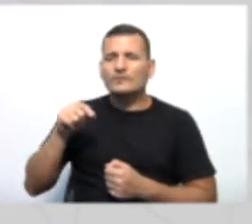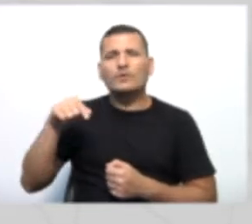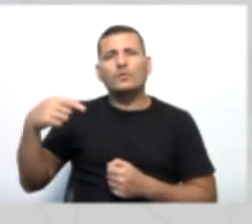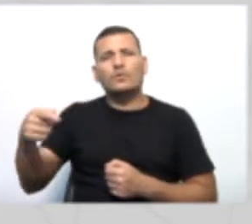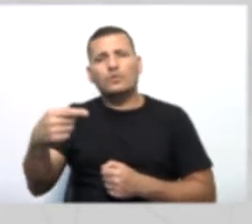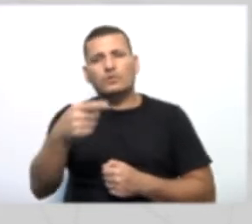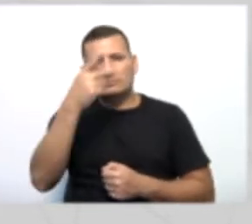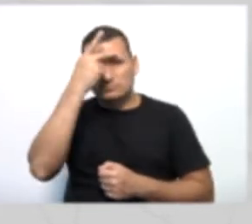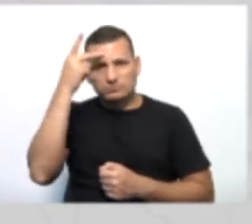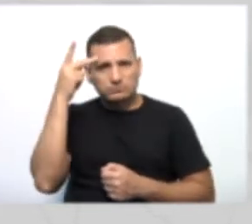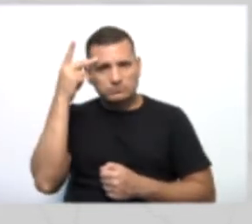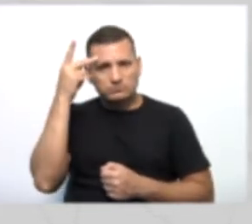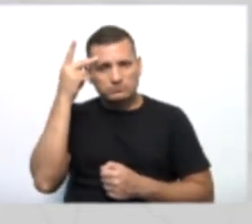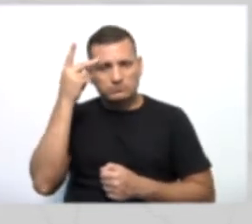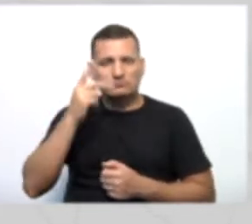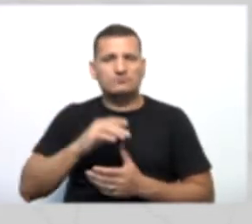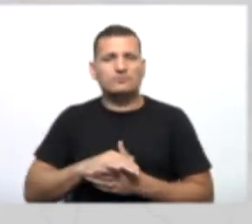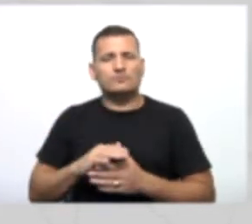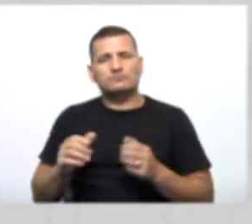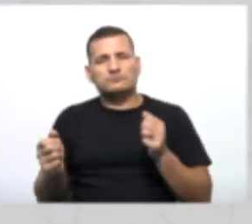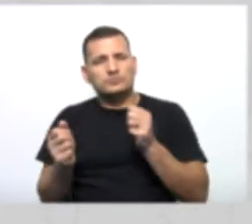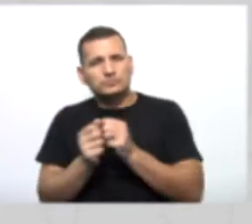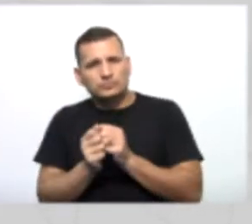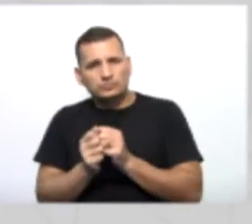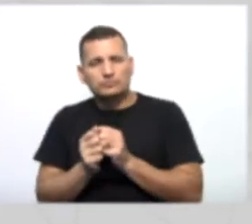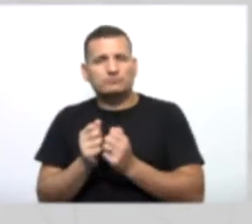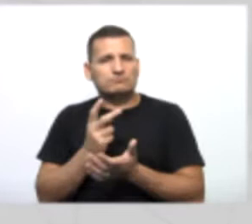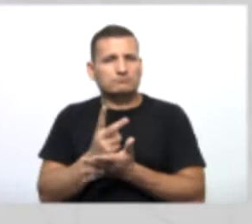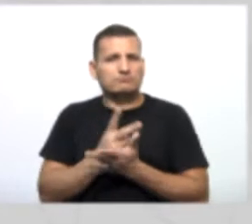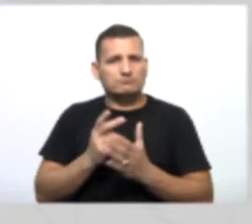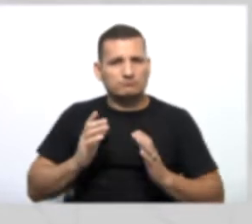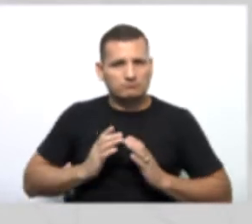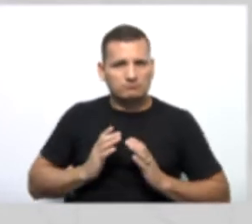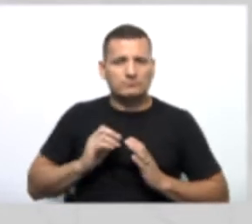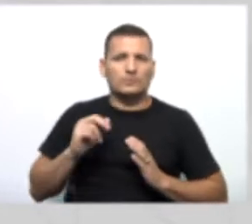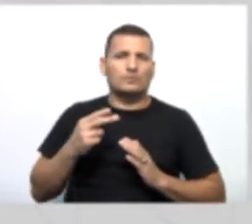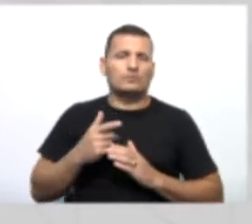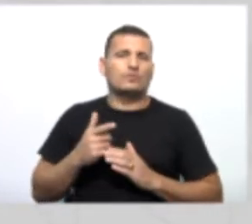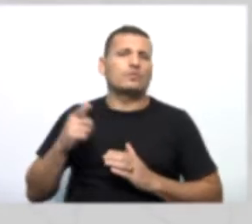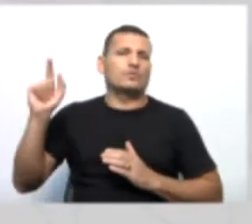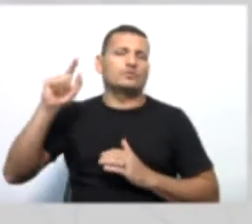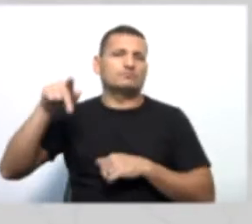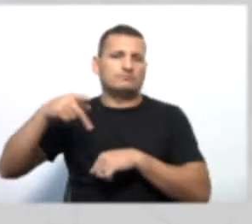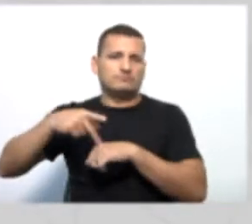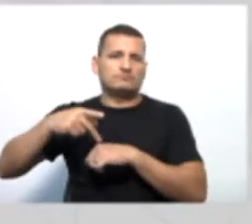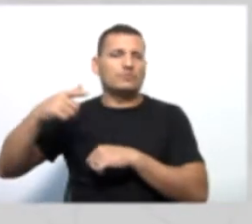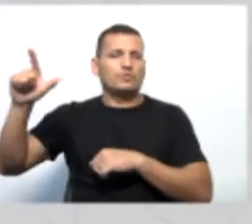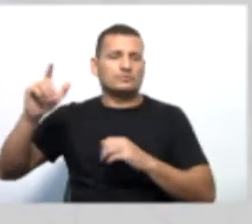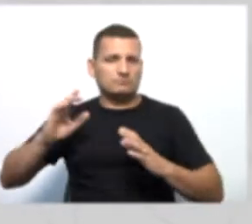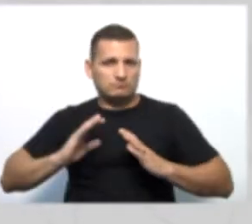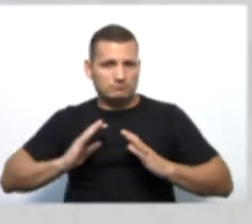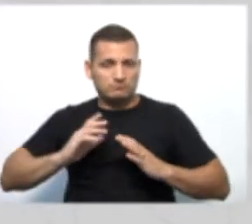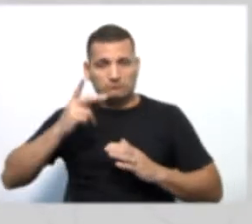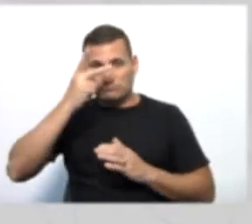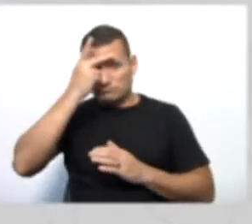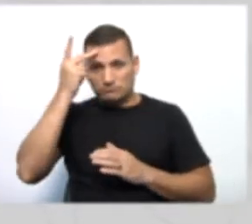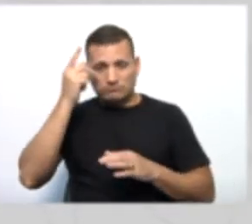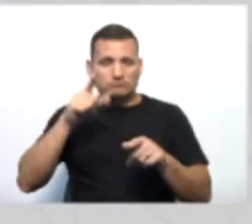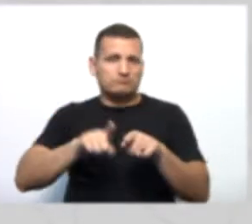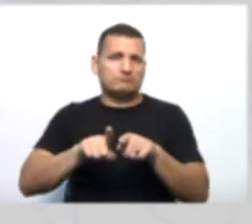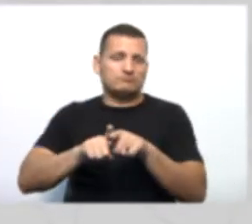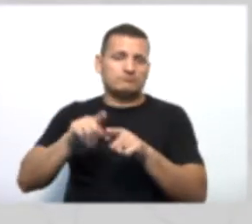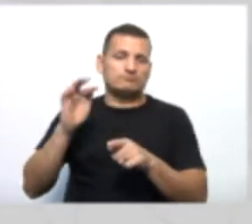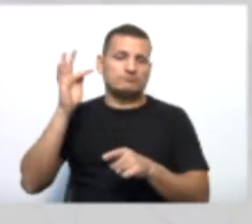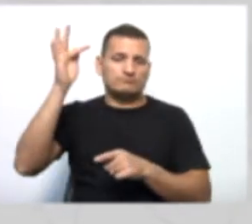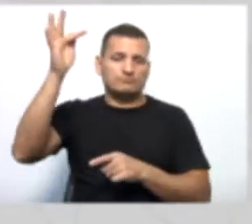vive ao nosso lado hoje, morando com a gente, morando na nossa cidade, morando em outras cidades e países, e pessoas também que virão no